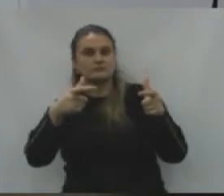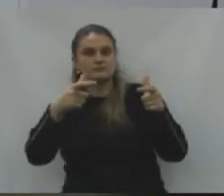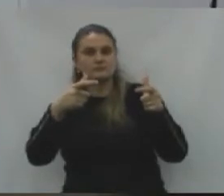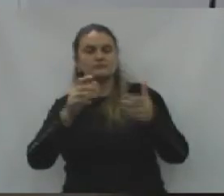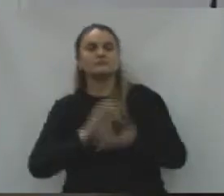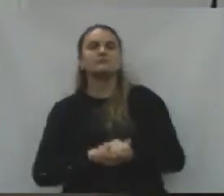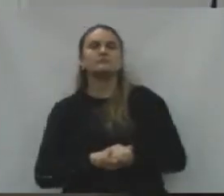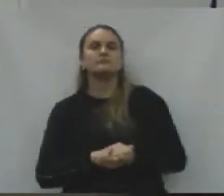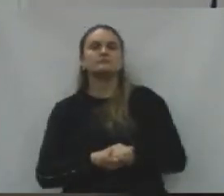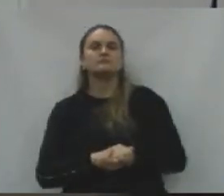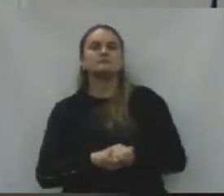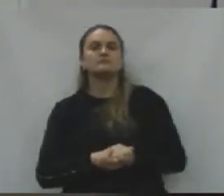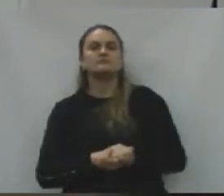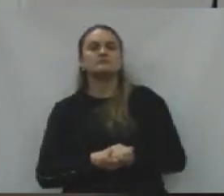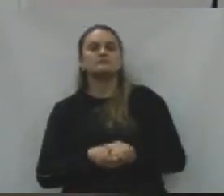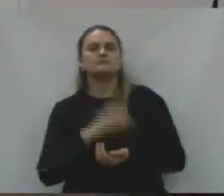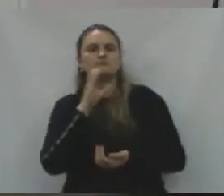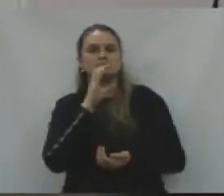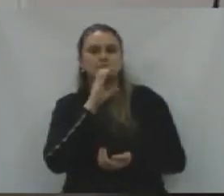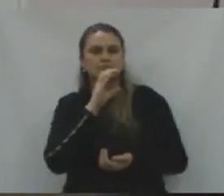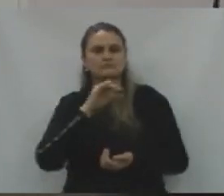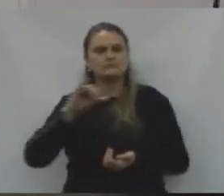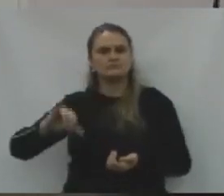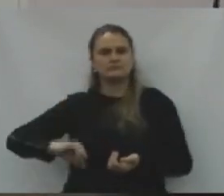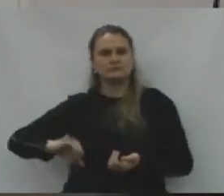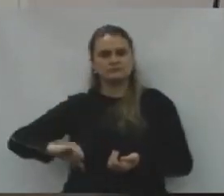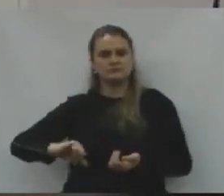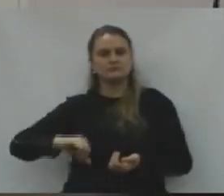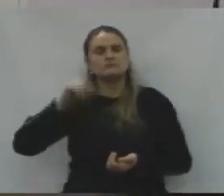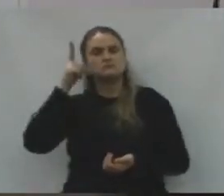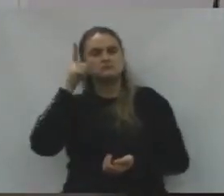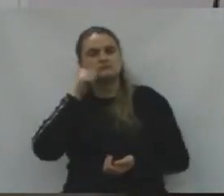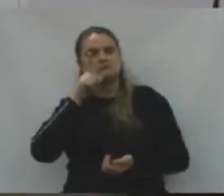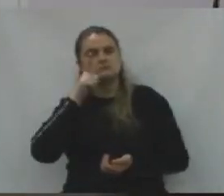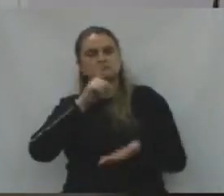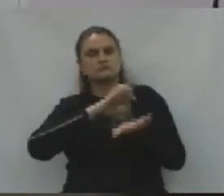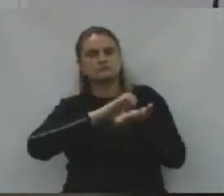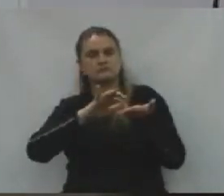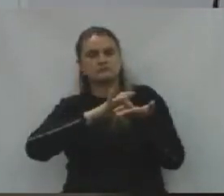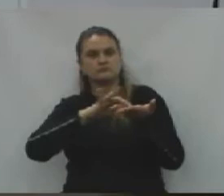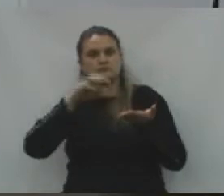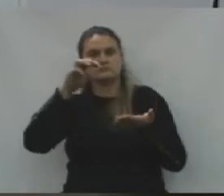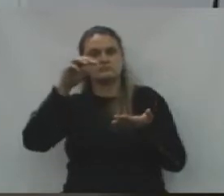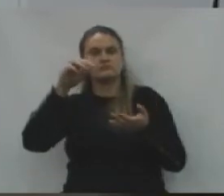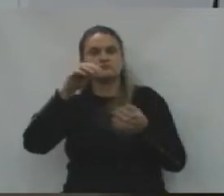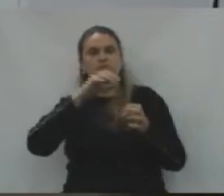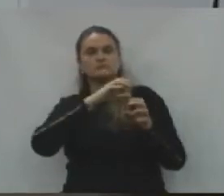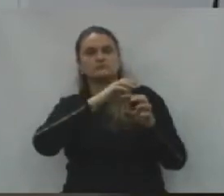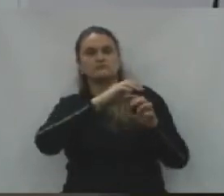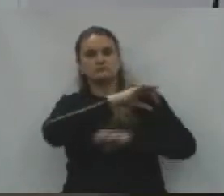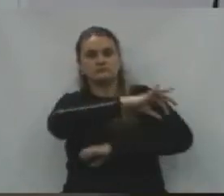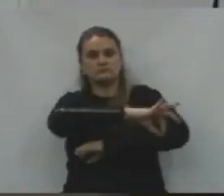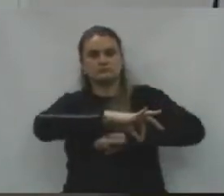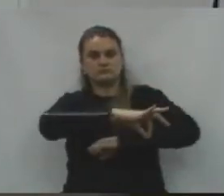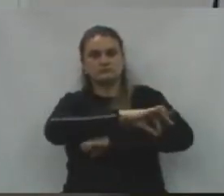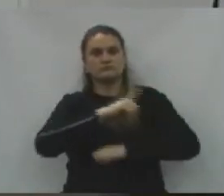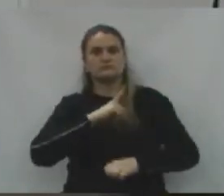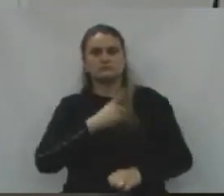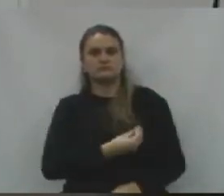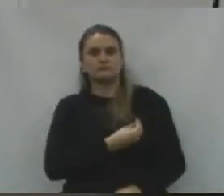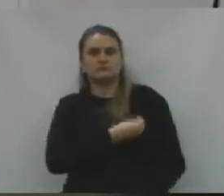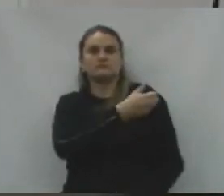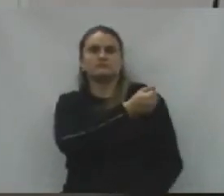espaço. Corremos um pouquinho, sofremos, e graças ao Escritório Modelo de Arquitetura, hoje está aqui